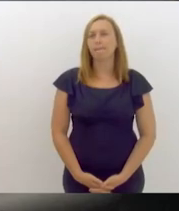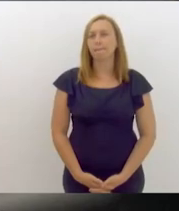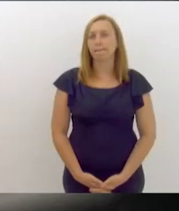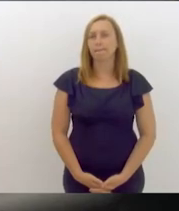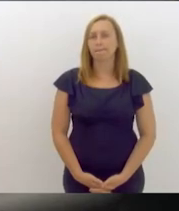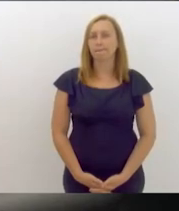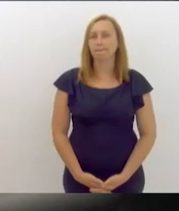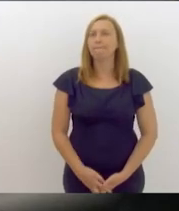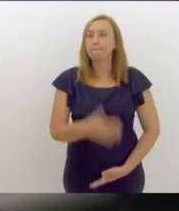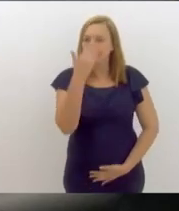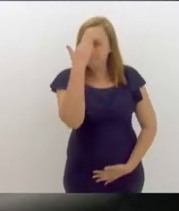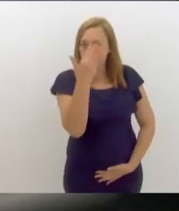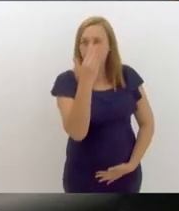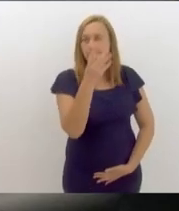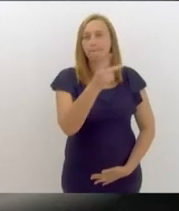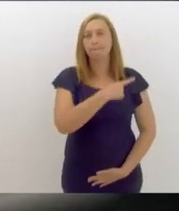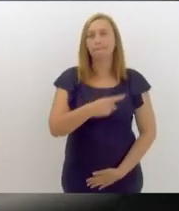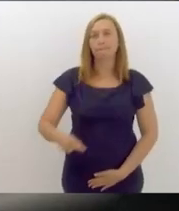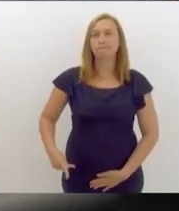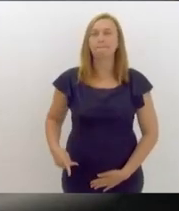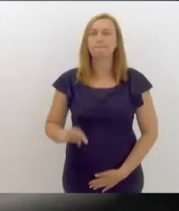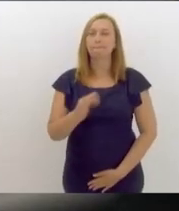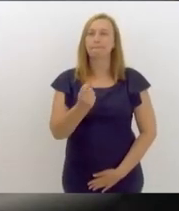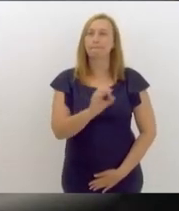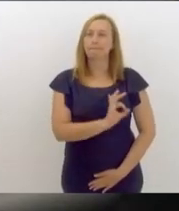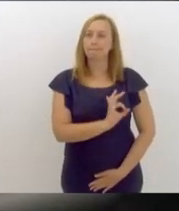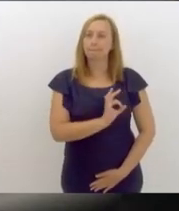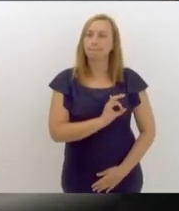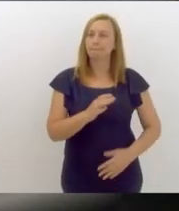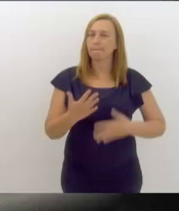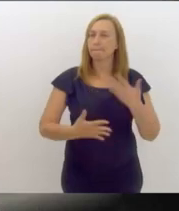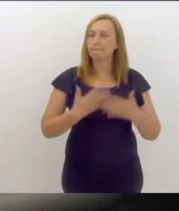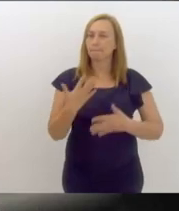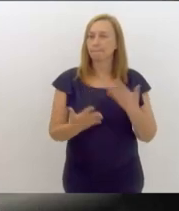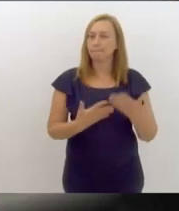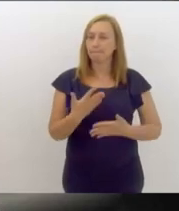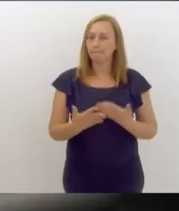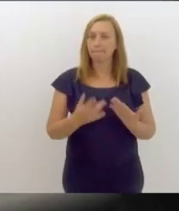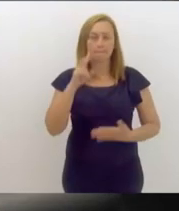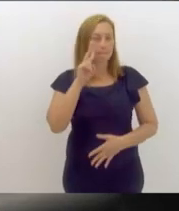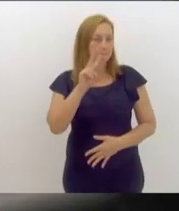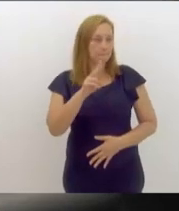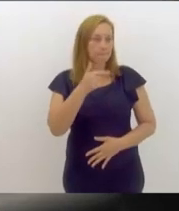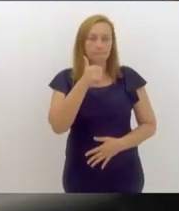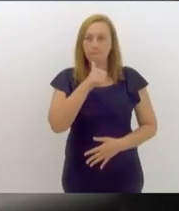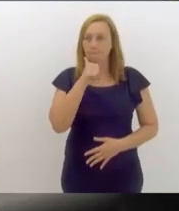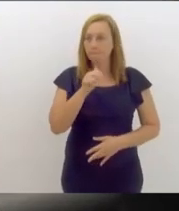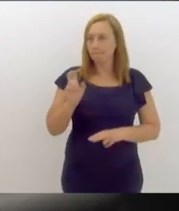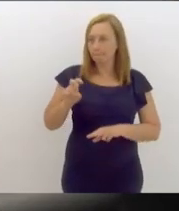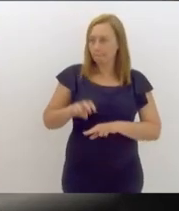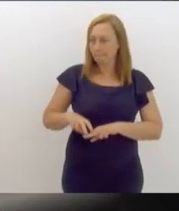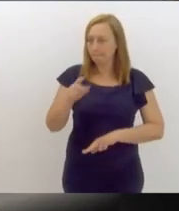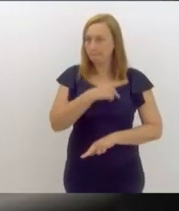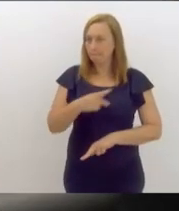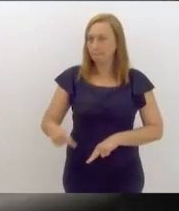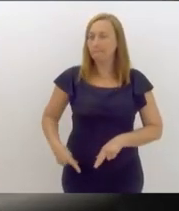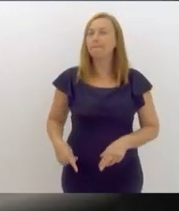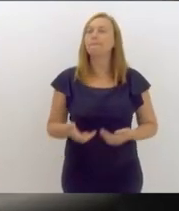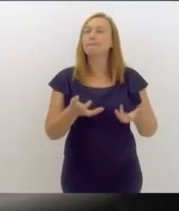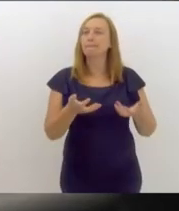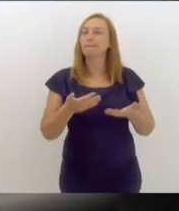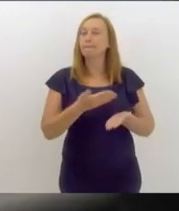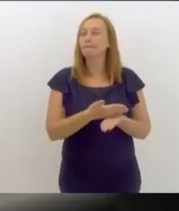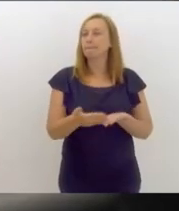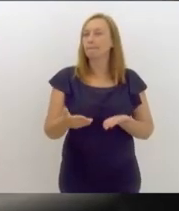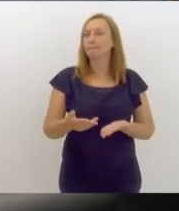Obrigada presidenta Marta Rocha sempre um prazer ver uma mulher presidindo aqui eu queria começar